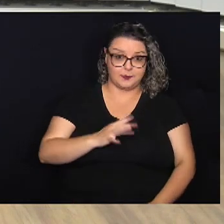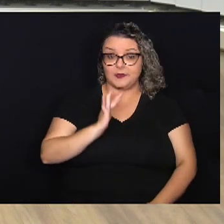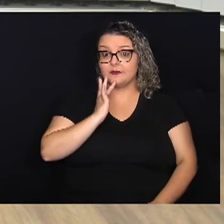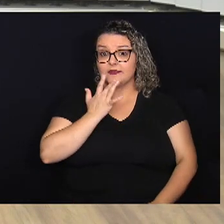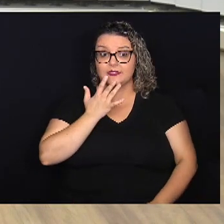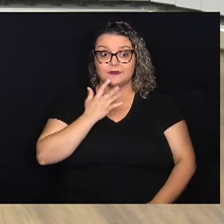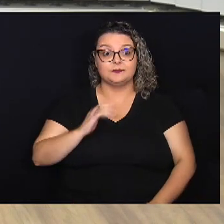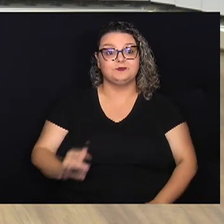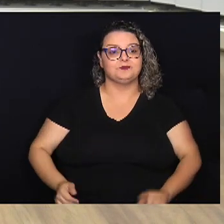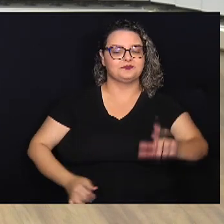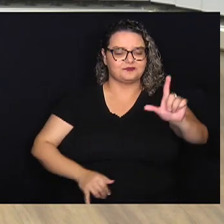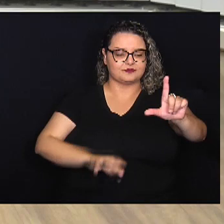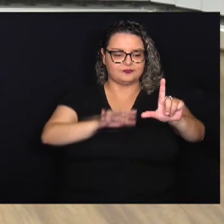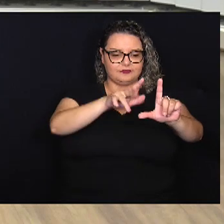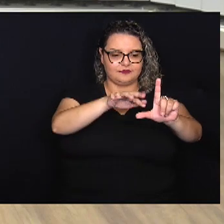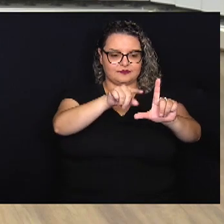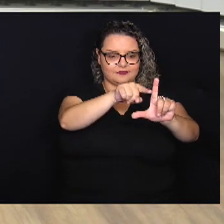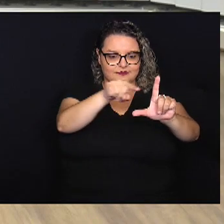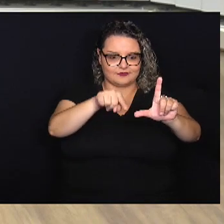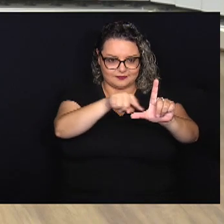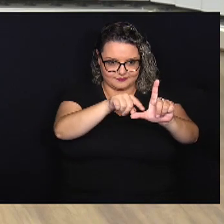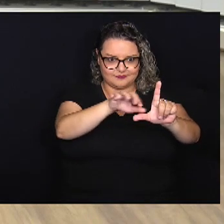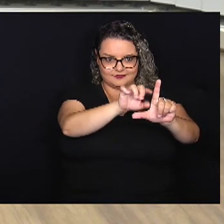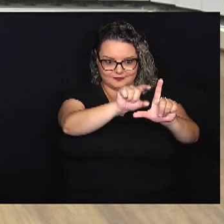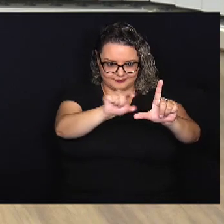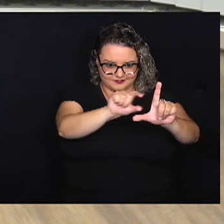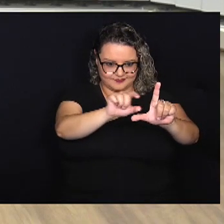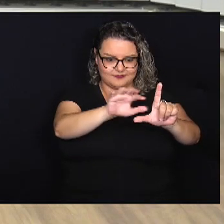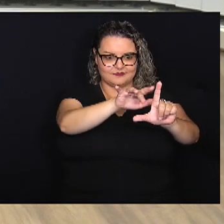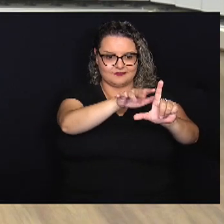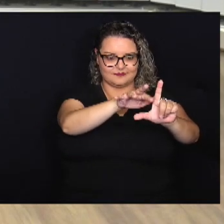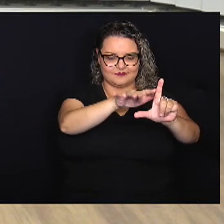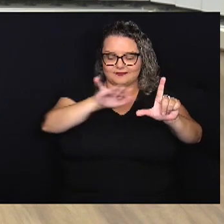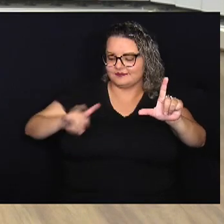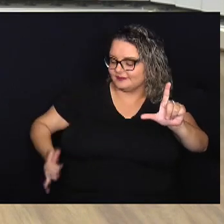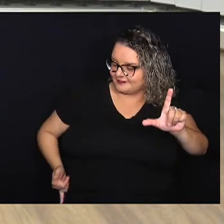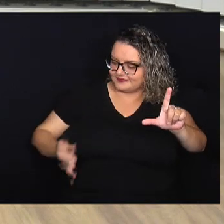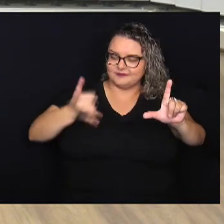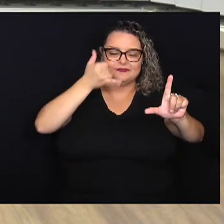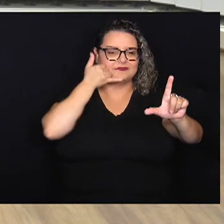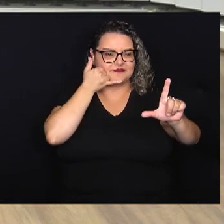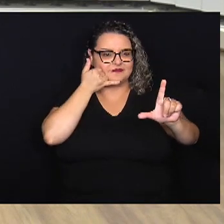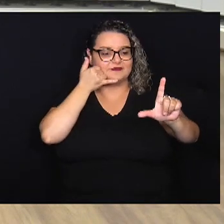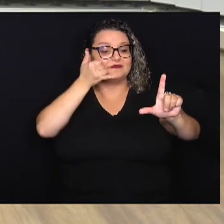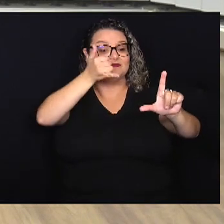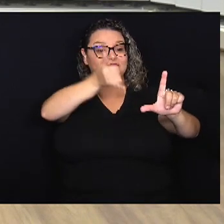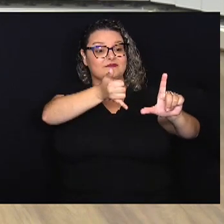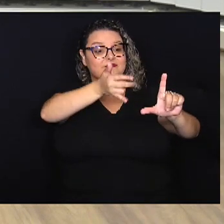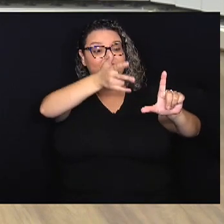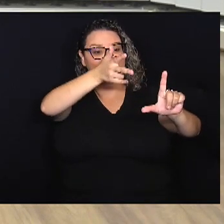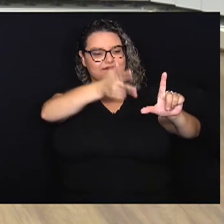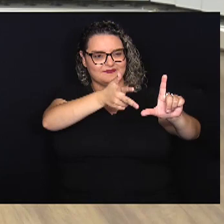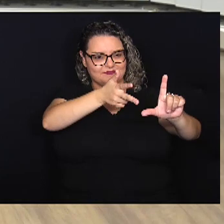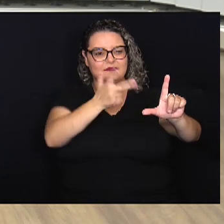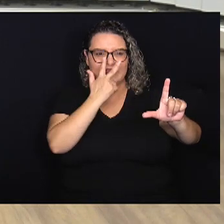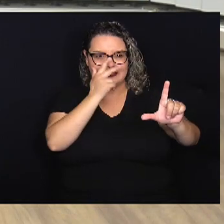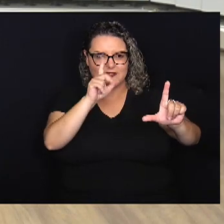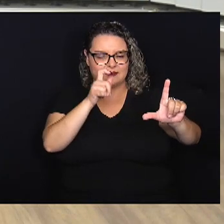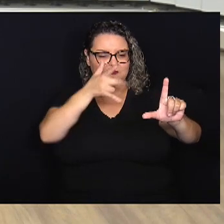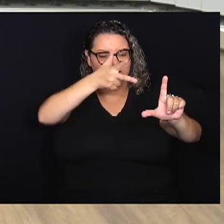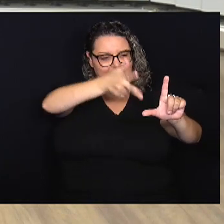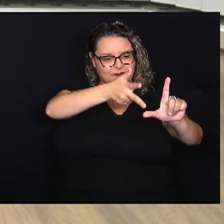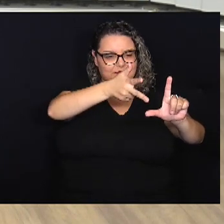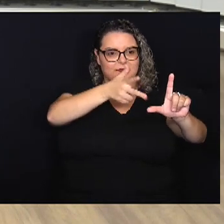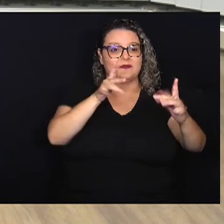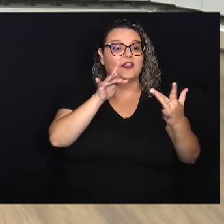seu celular para o QR Code que aparece aí na sua tela e você já vai entrar direto em contato com a gente. Mande a sua mensagem, a